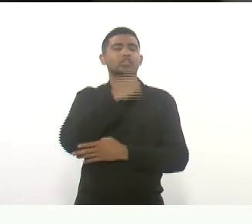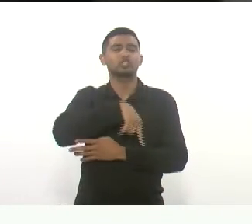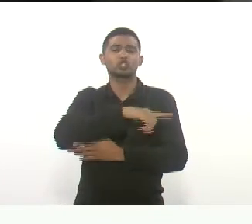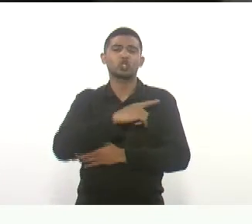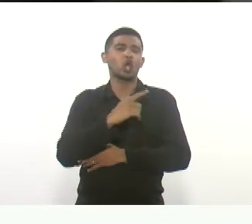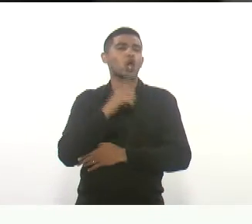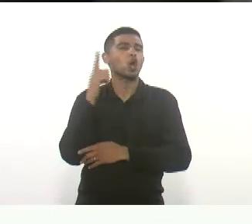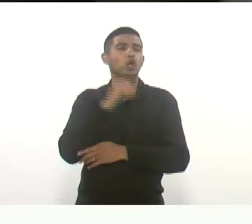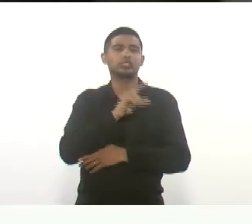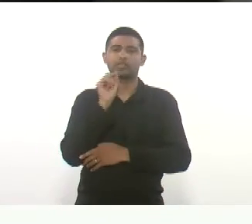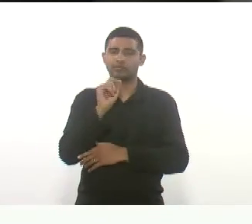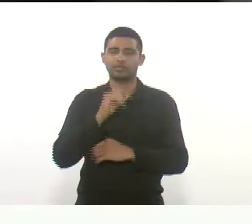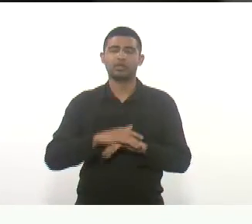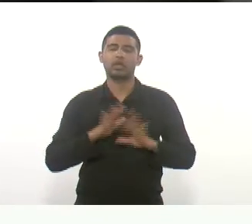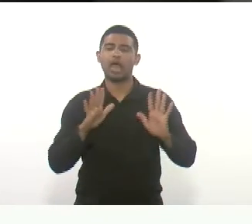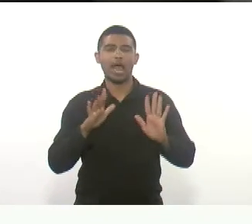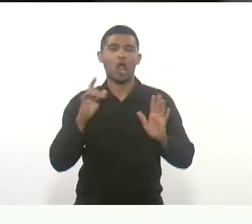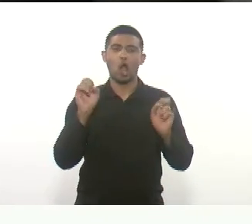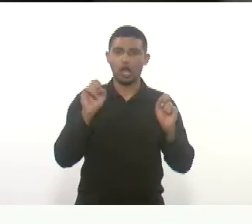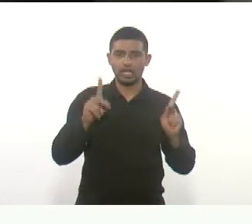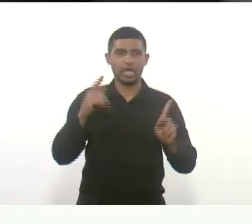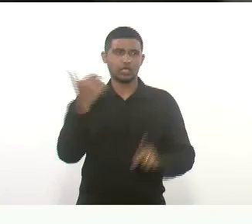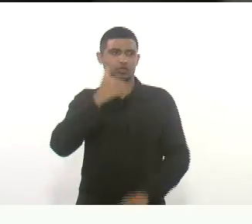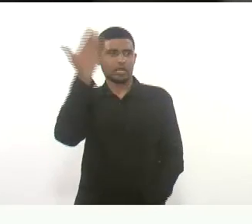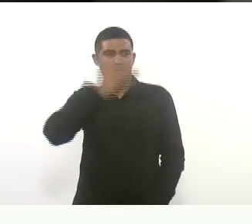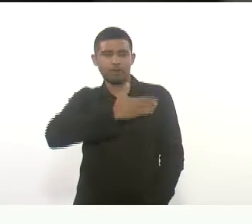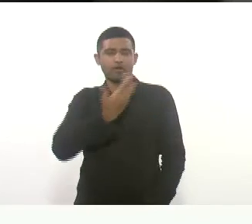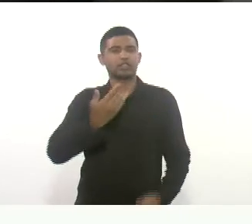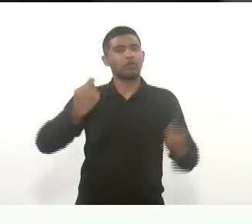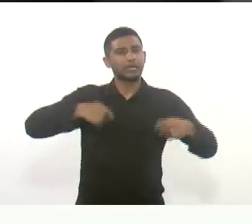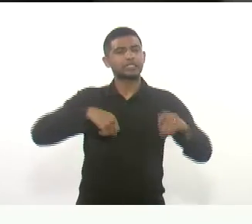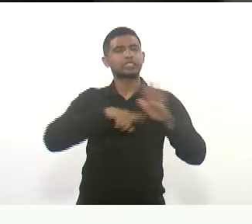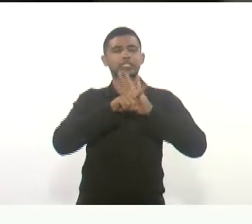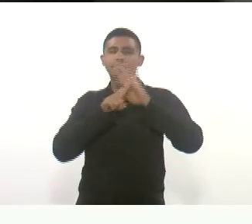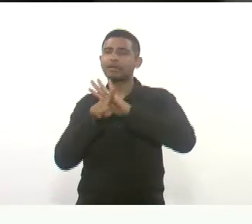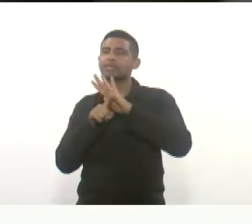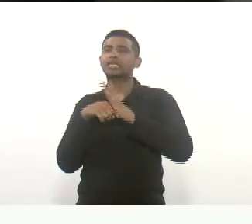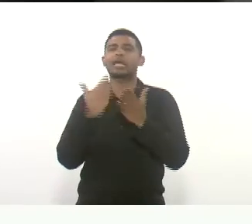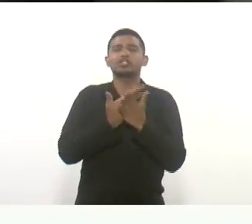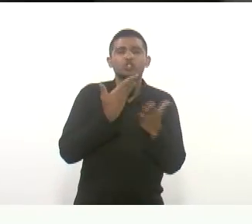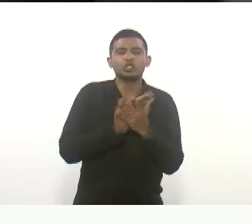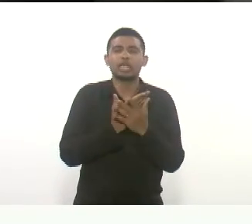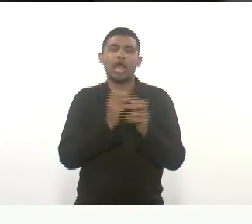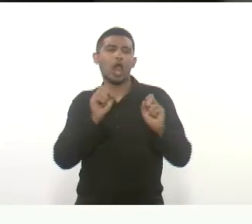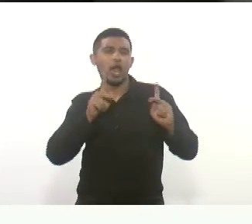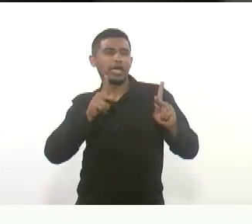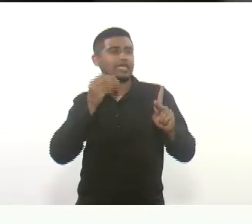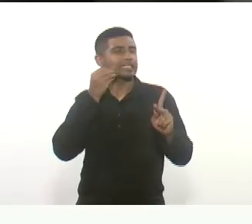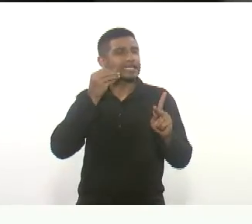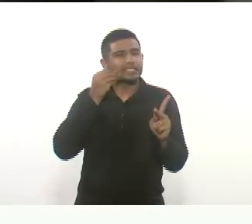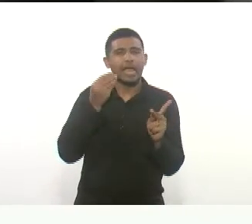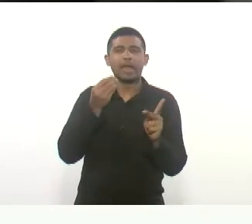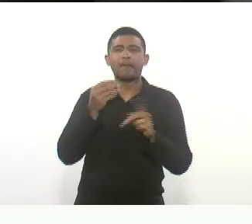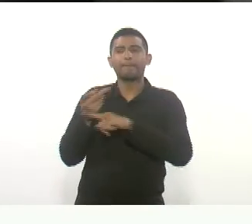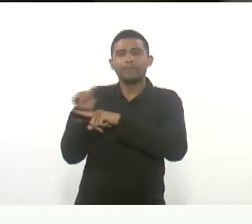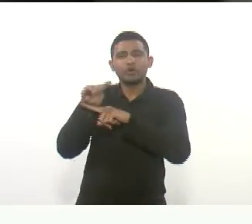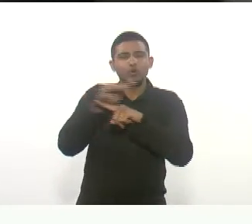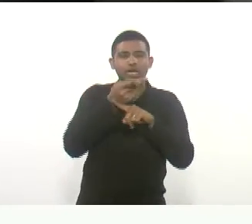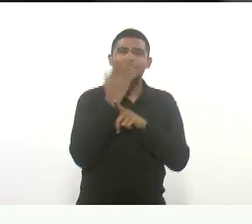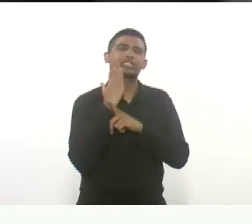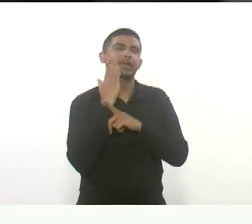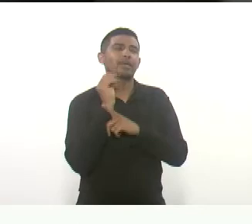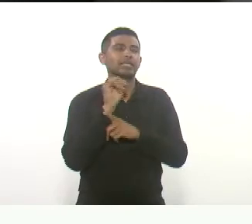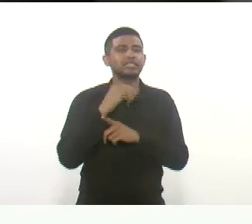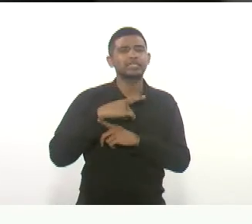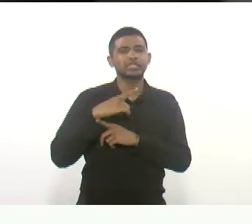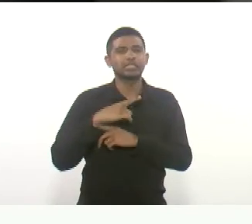conseguir realmente... E aí, tudo bem, não temos evidência. Então, vamos estudar, vamos fazer um piloto, vamos implementar de uma forma que a gente possa avaliar se isso de fato aumenta a